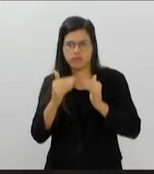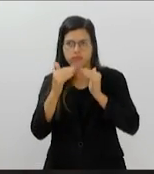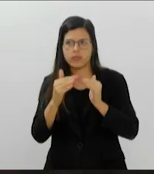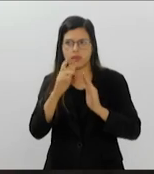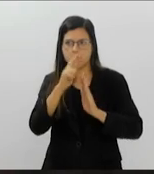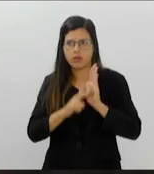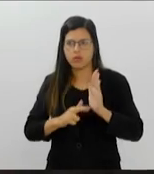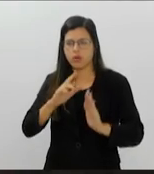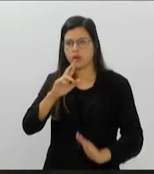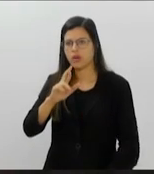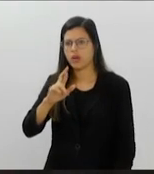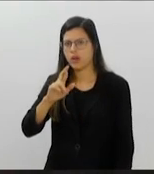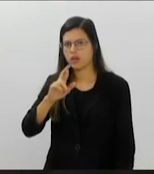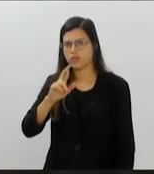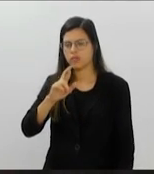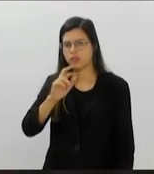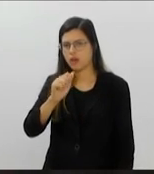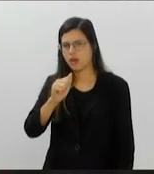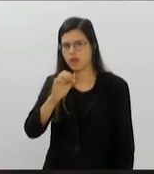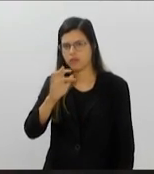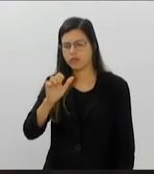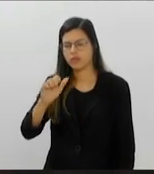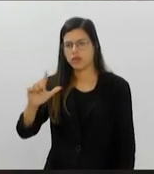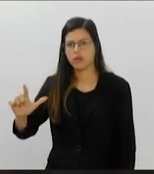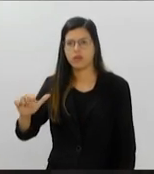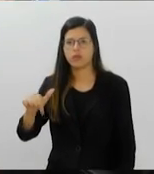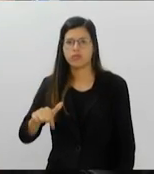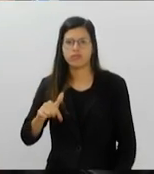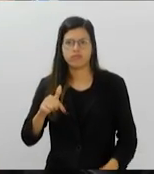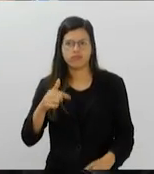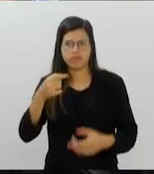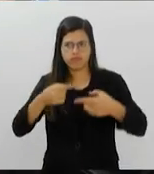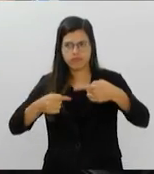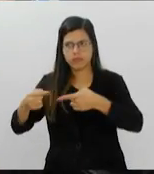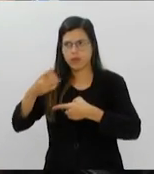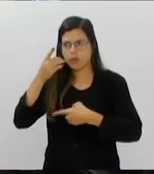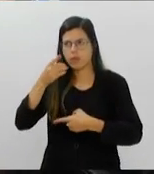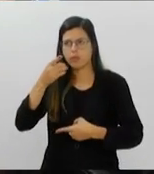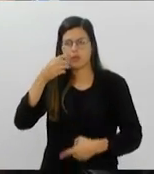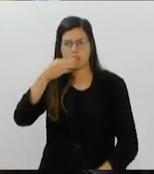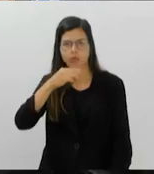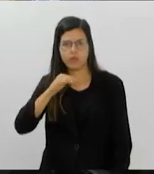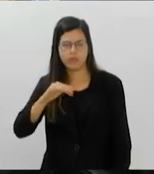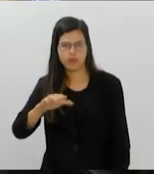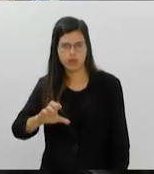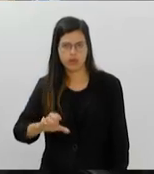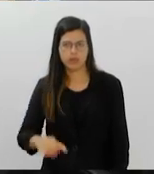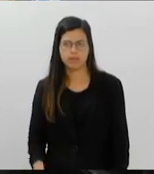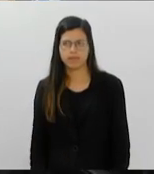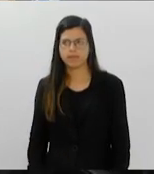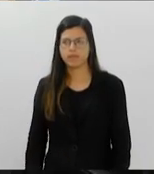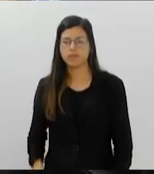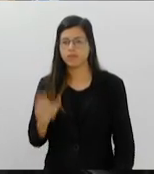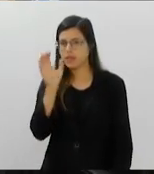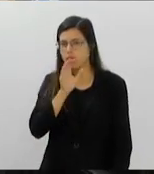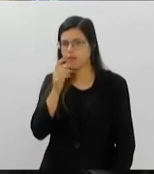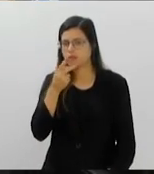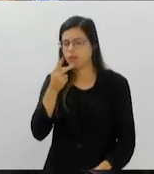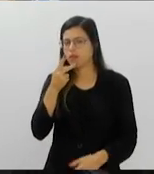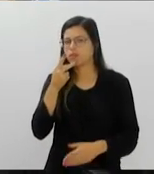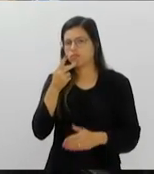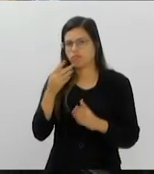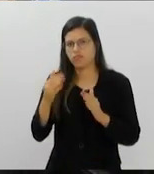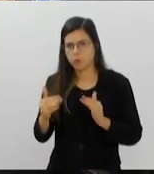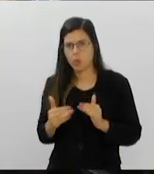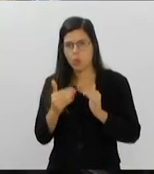Em discussão. Para discutir, presidente. Deputado Carlos Mink. Rapidamente, presidente. Primeiro, queria dizer que eu sou favorável, claro, a